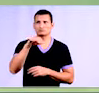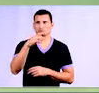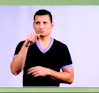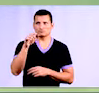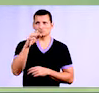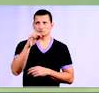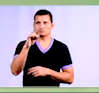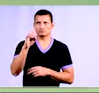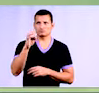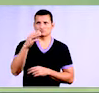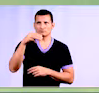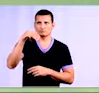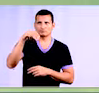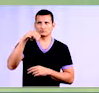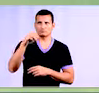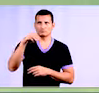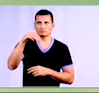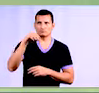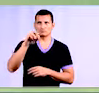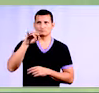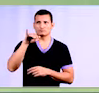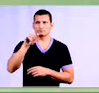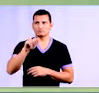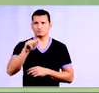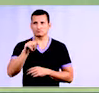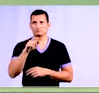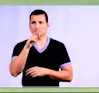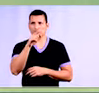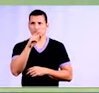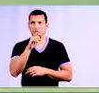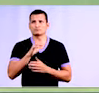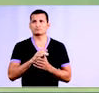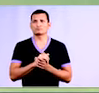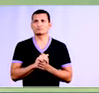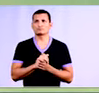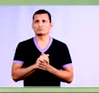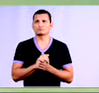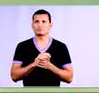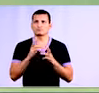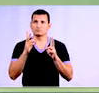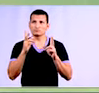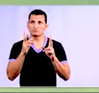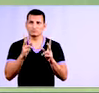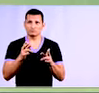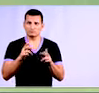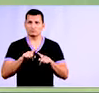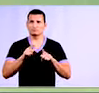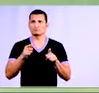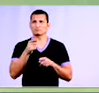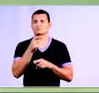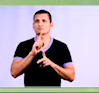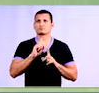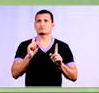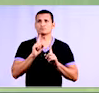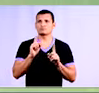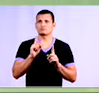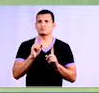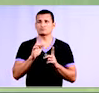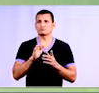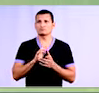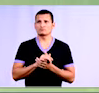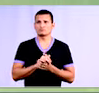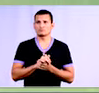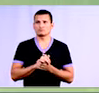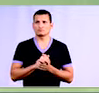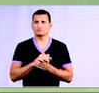Será produzido esses blocos idênticos, mas eles não são os blocos lá da